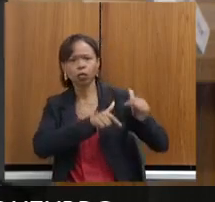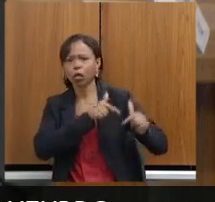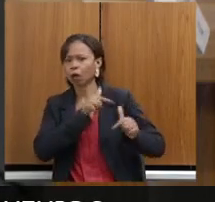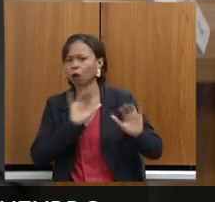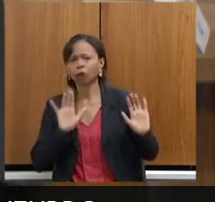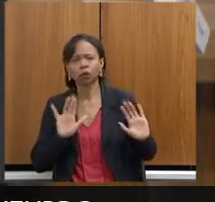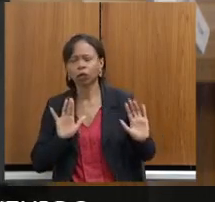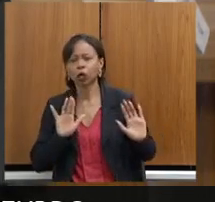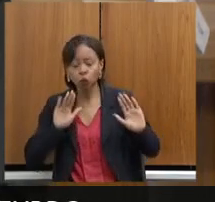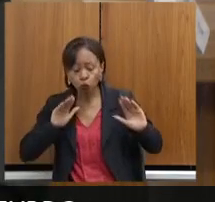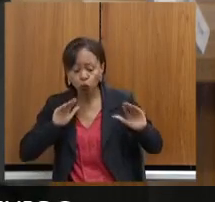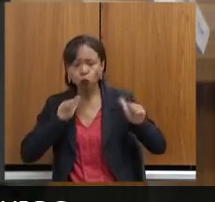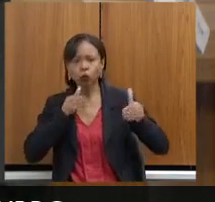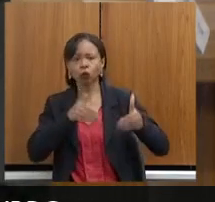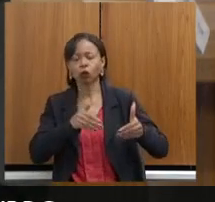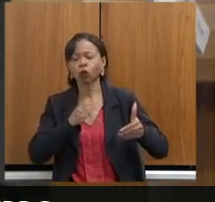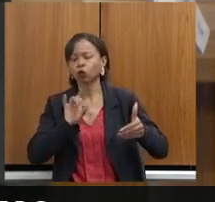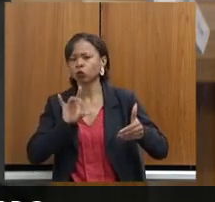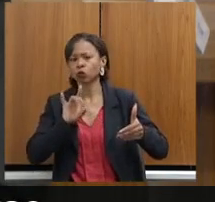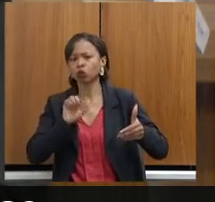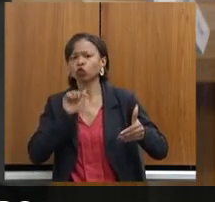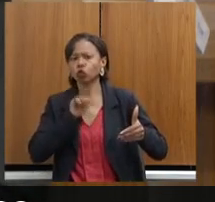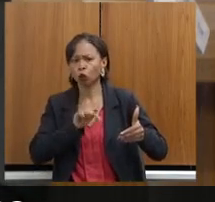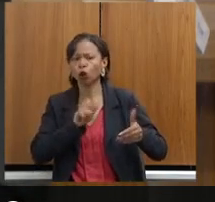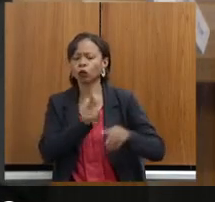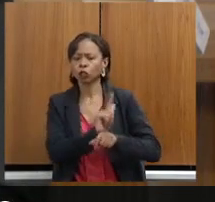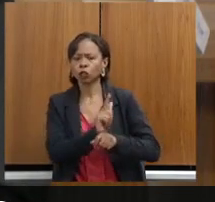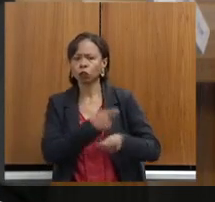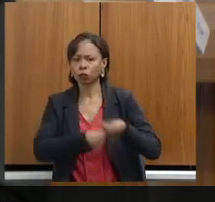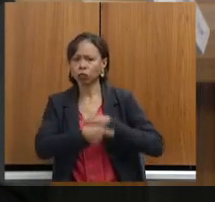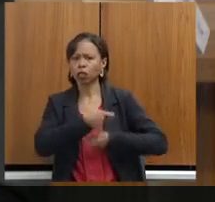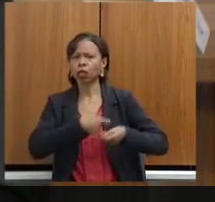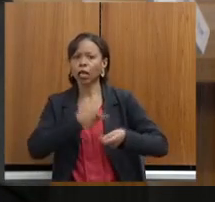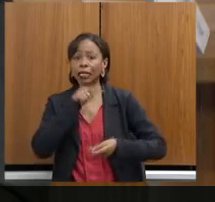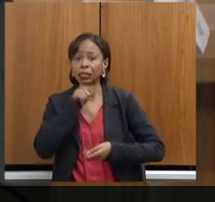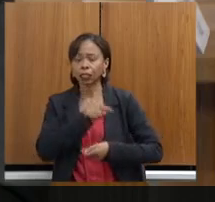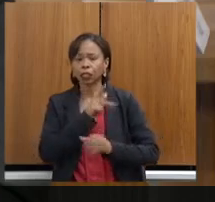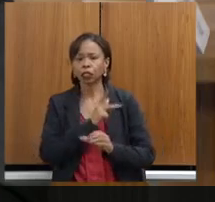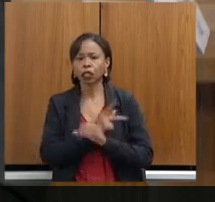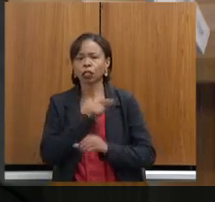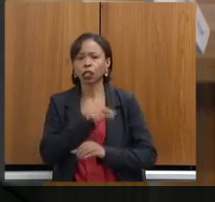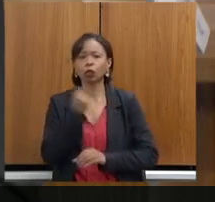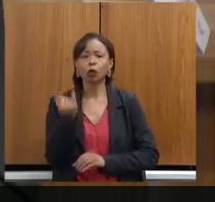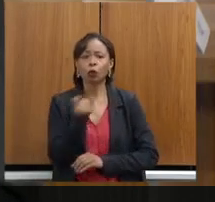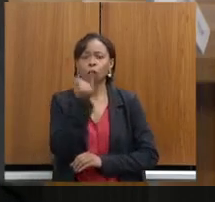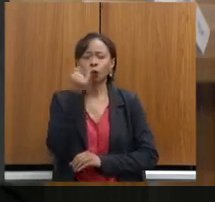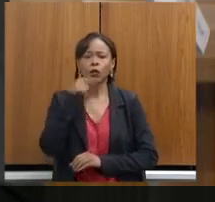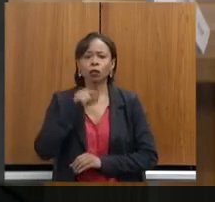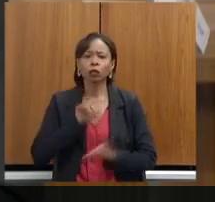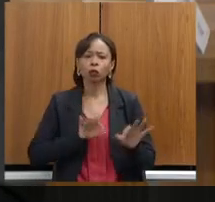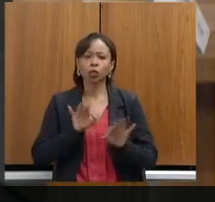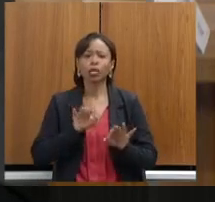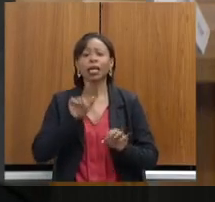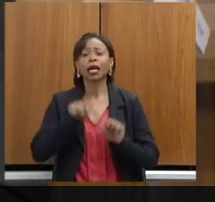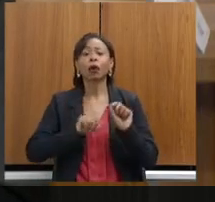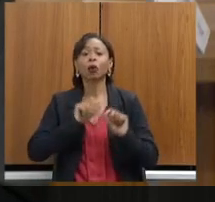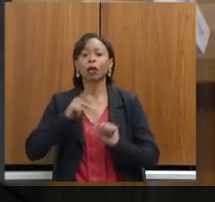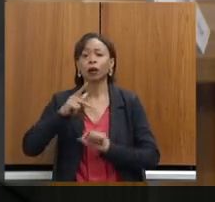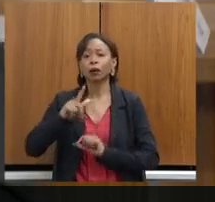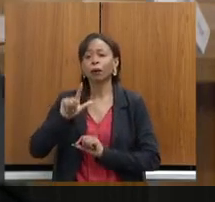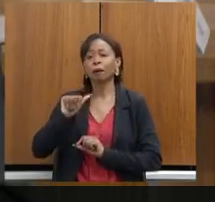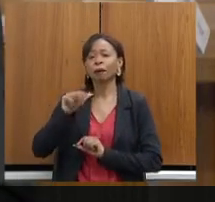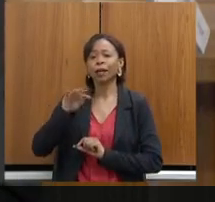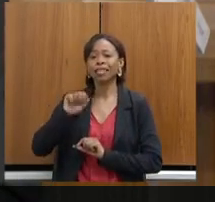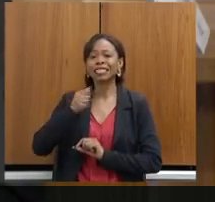na Polícia Civil a não ser e de fazer um bom gerenciamento desse importantíssimo projeto para nós que é o plantão digital